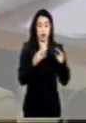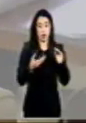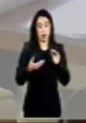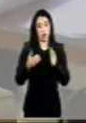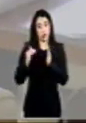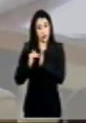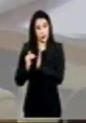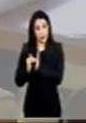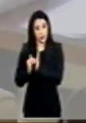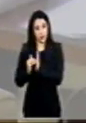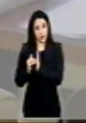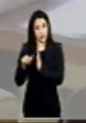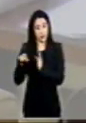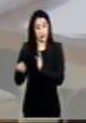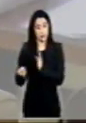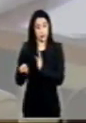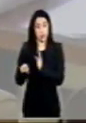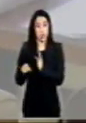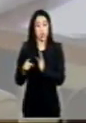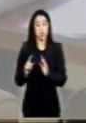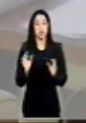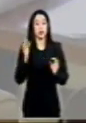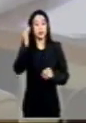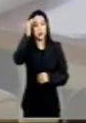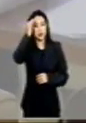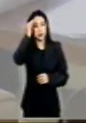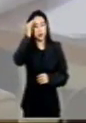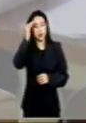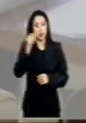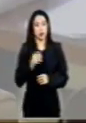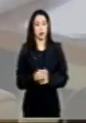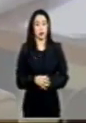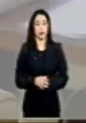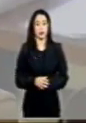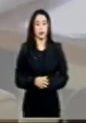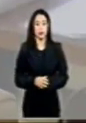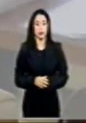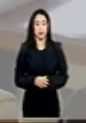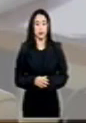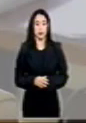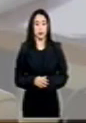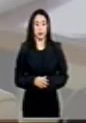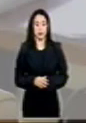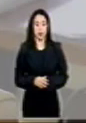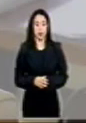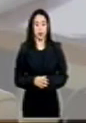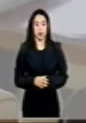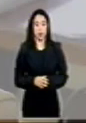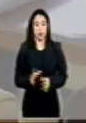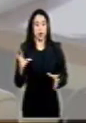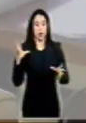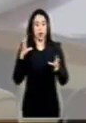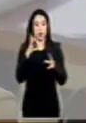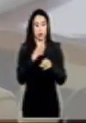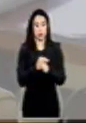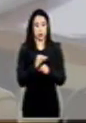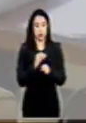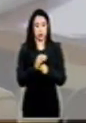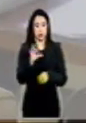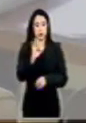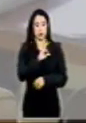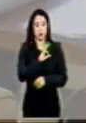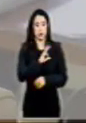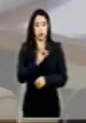e, nesse sentido, concluiu e cito a respectiva conclusão do Departamento da Polícia